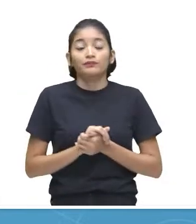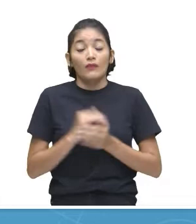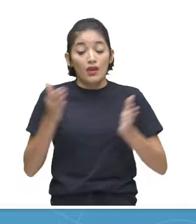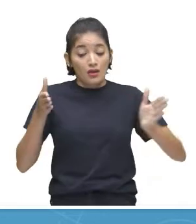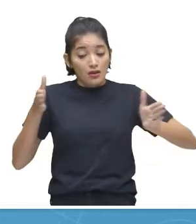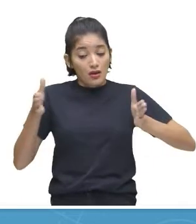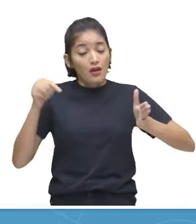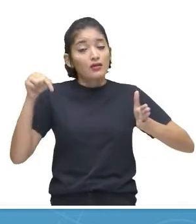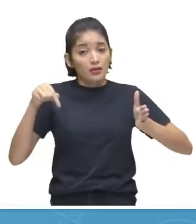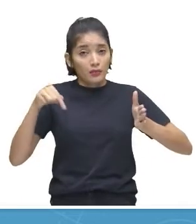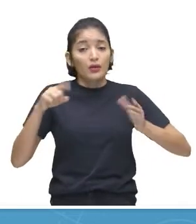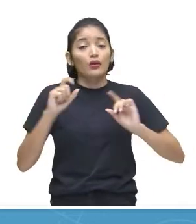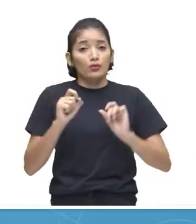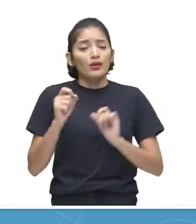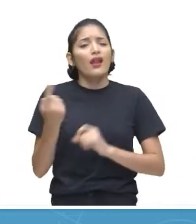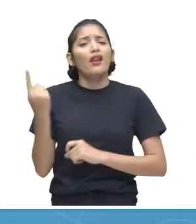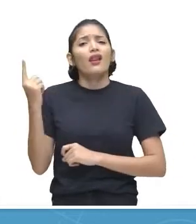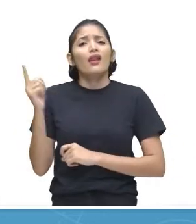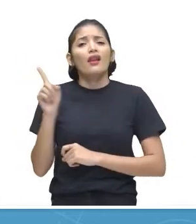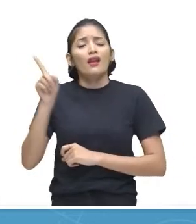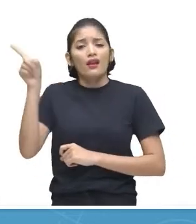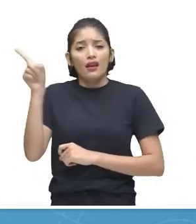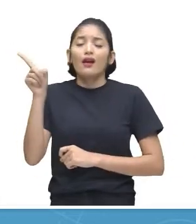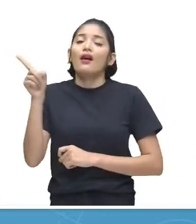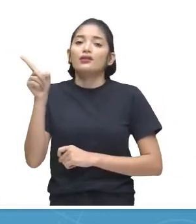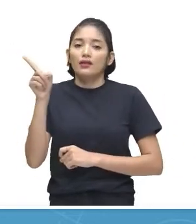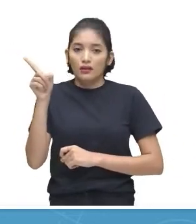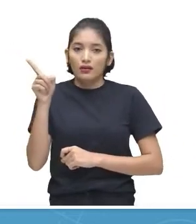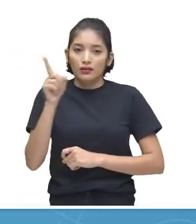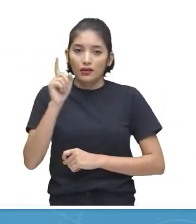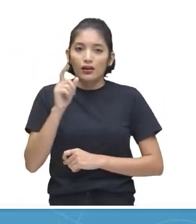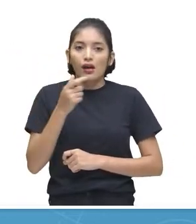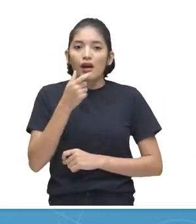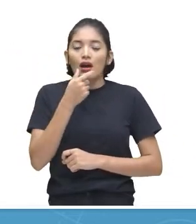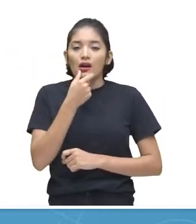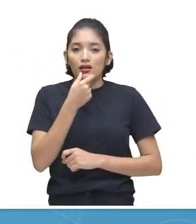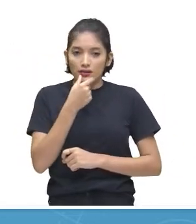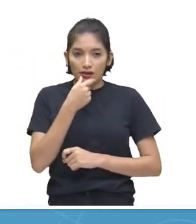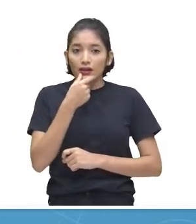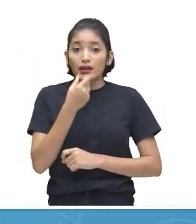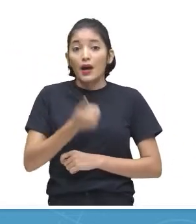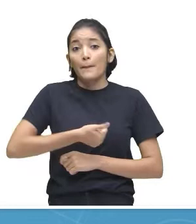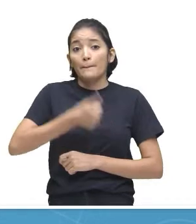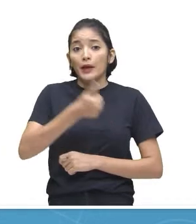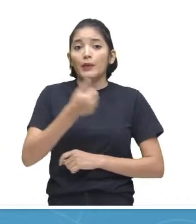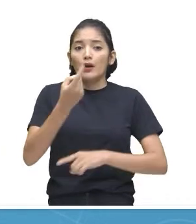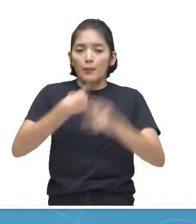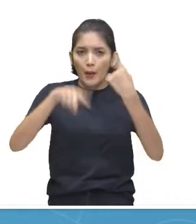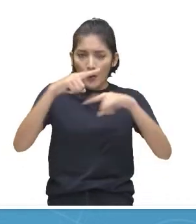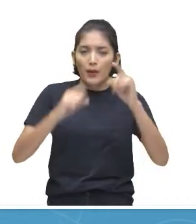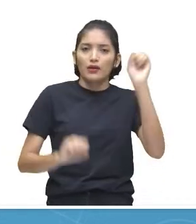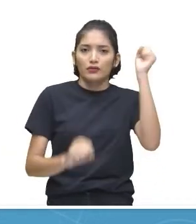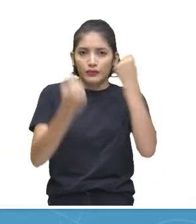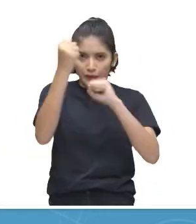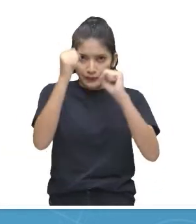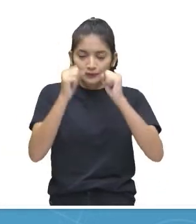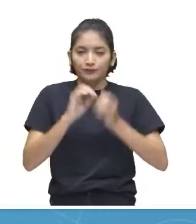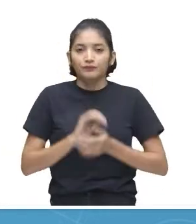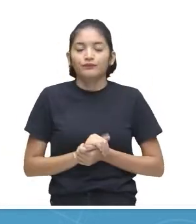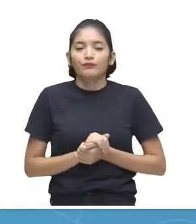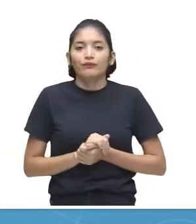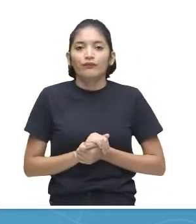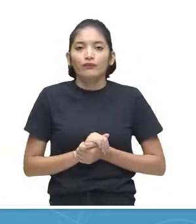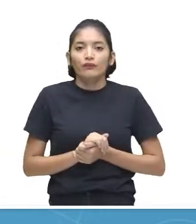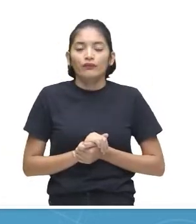é o que se desenvolve lá na Inglaterra, né, no período de 1760, a primeira revolução industrial. Então as